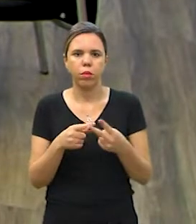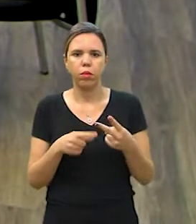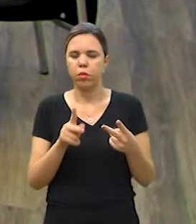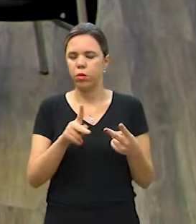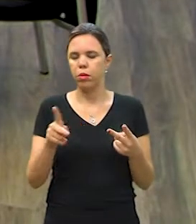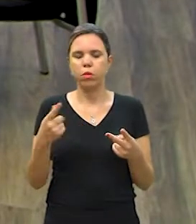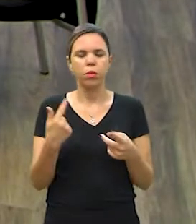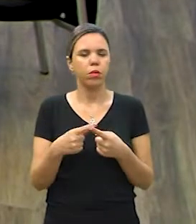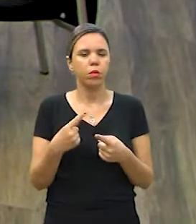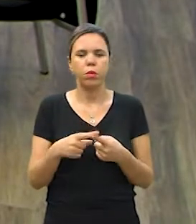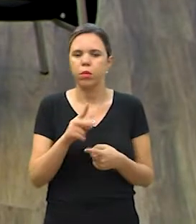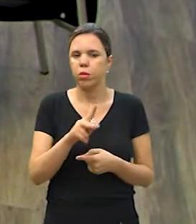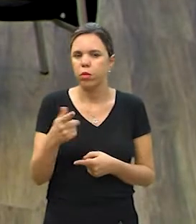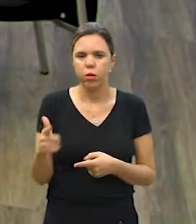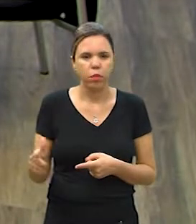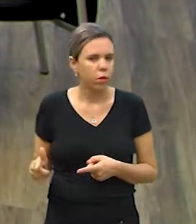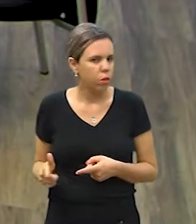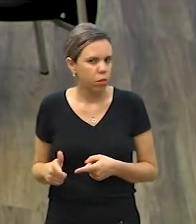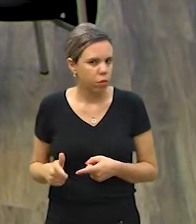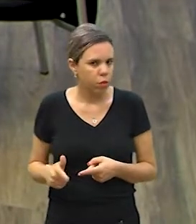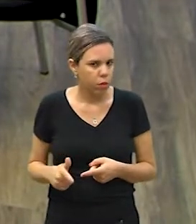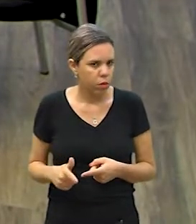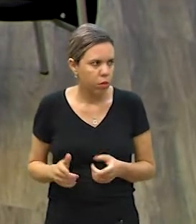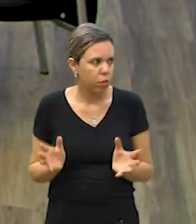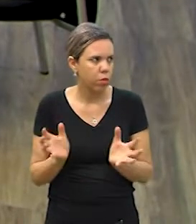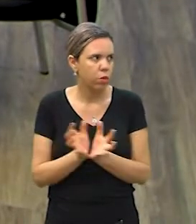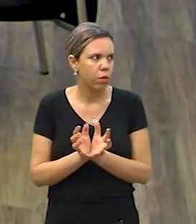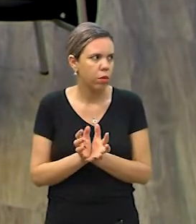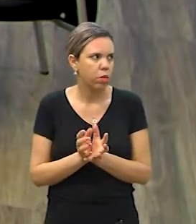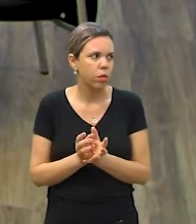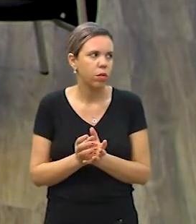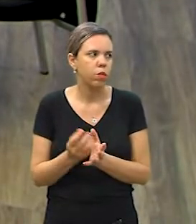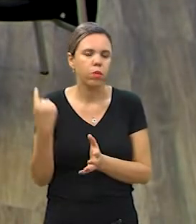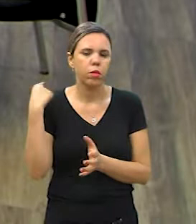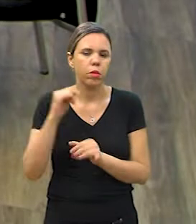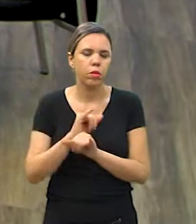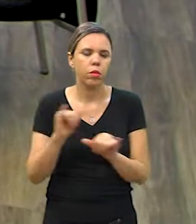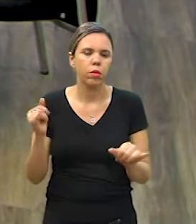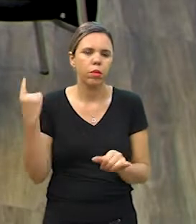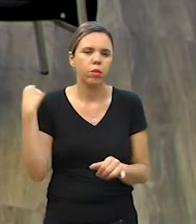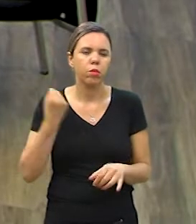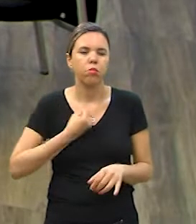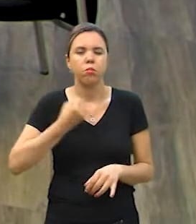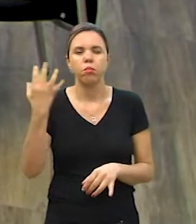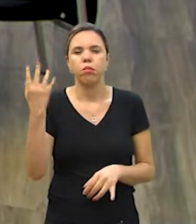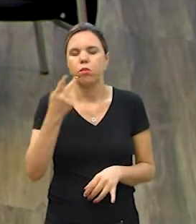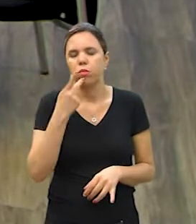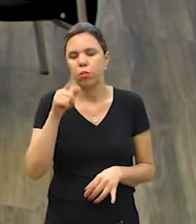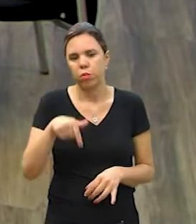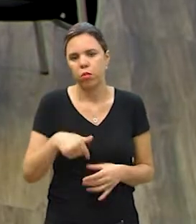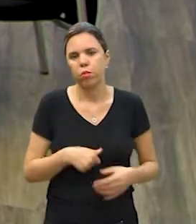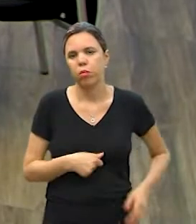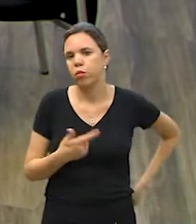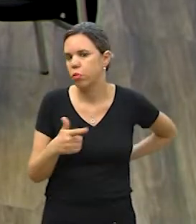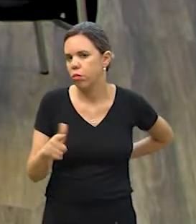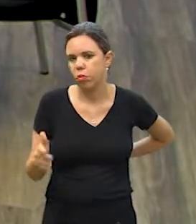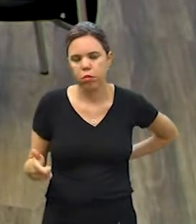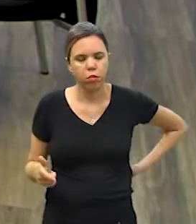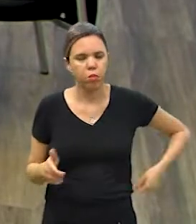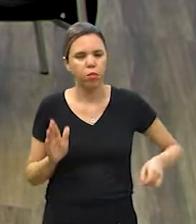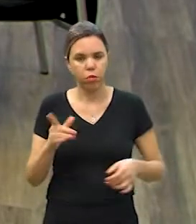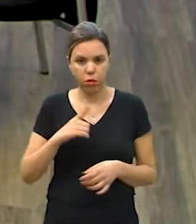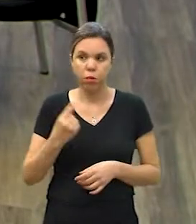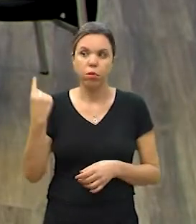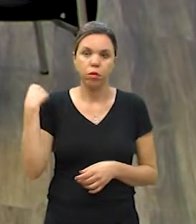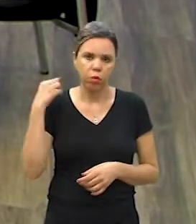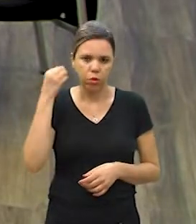2 professores, professoras com essas turmas, como foi já anunciado inúmeras vezes? Isso. Não, a